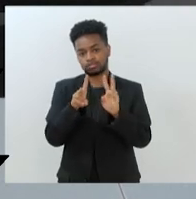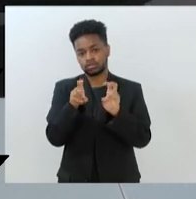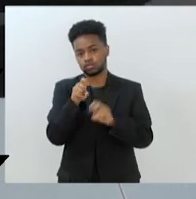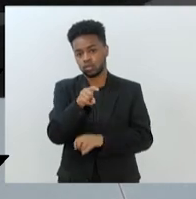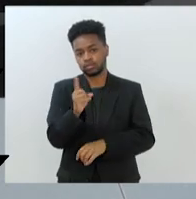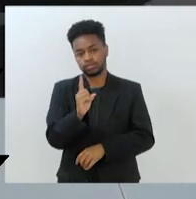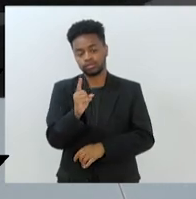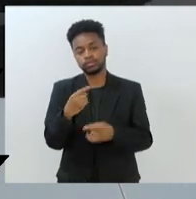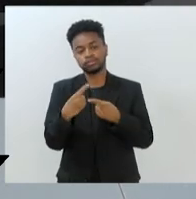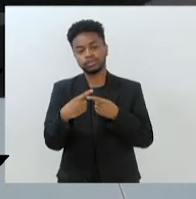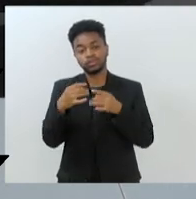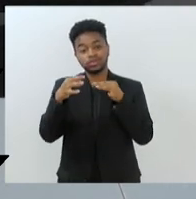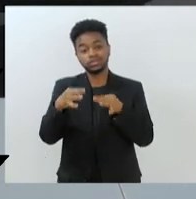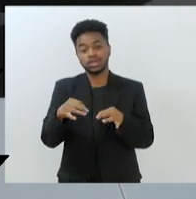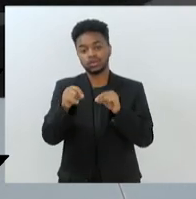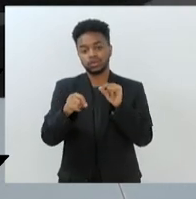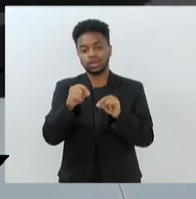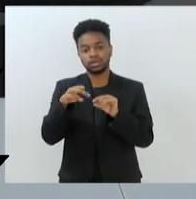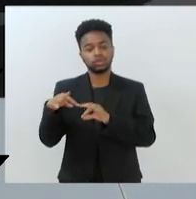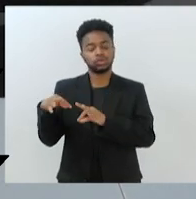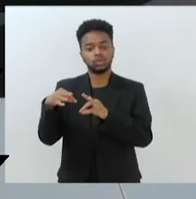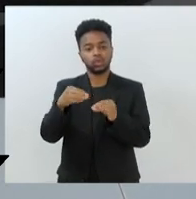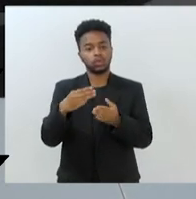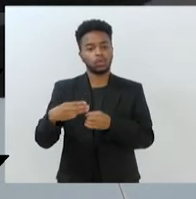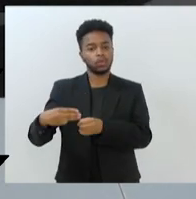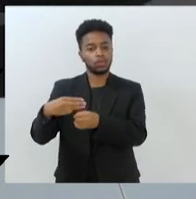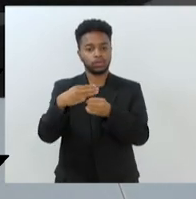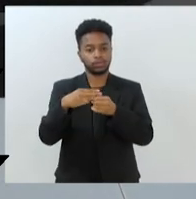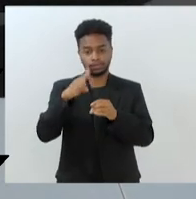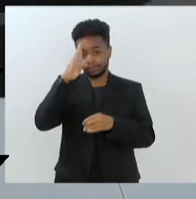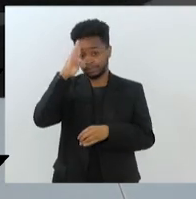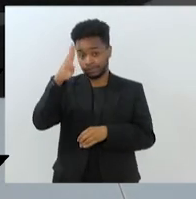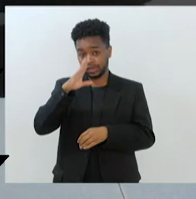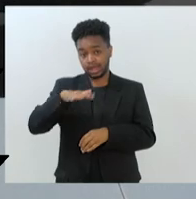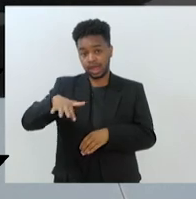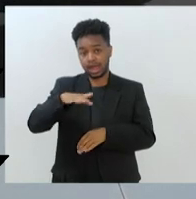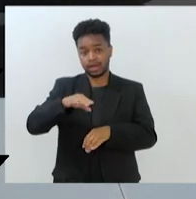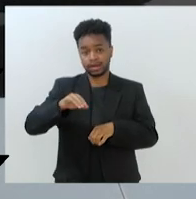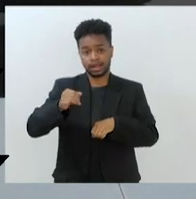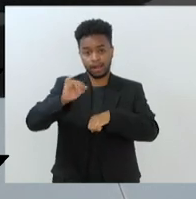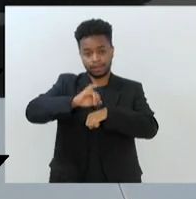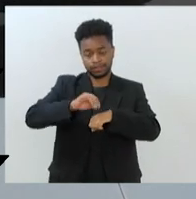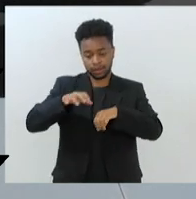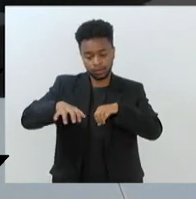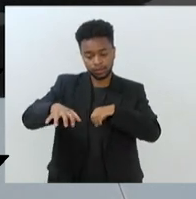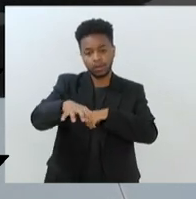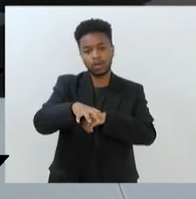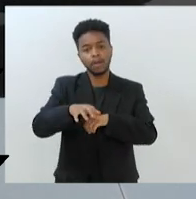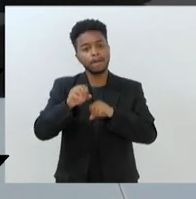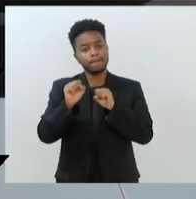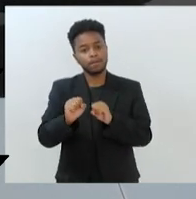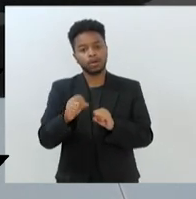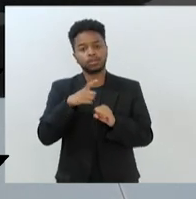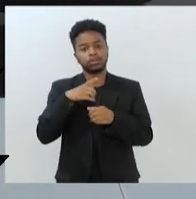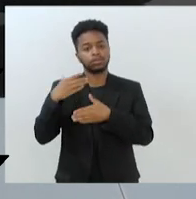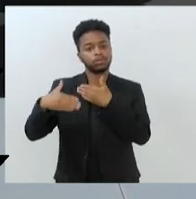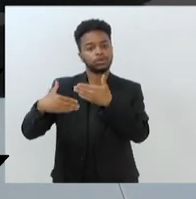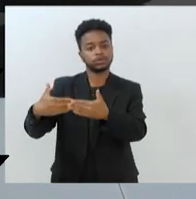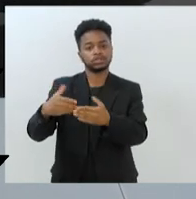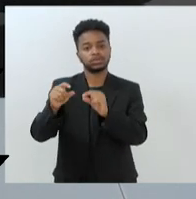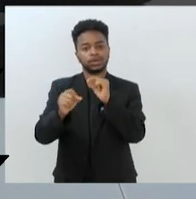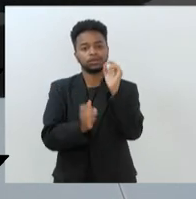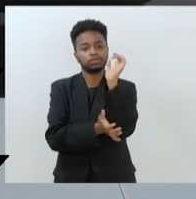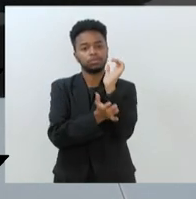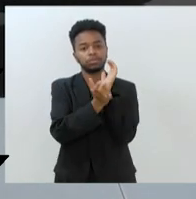os municípios, principalmente da grande região metropolitana, possa ter seus processos também de desburocratização, porque